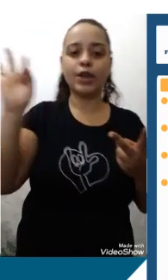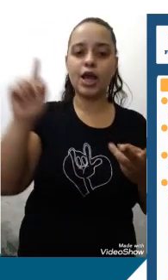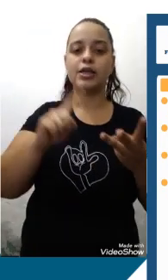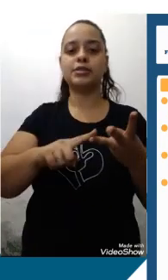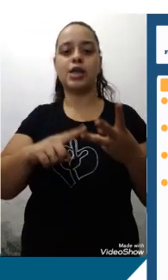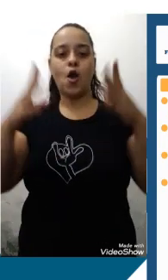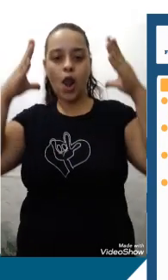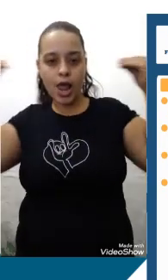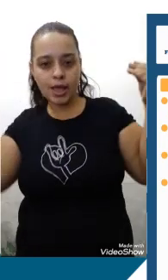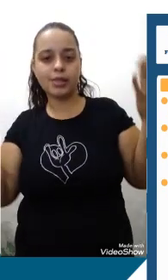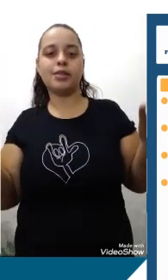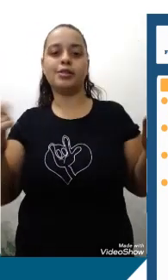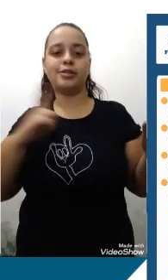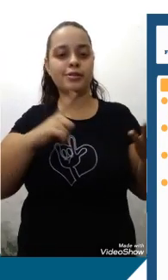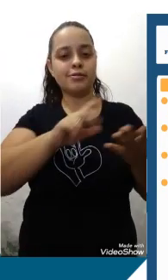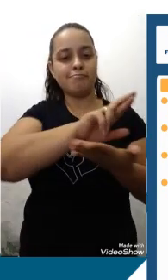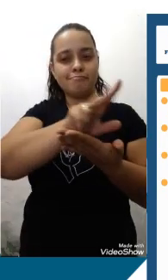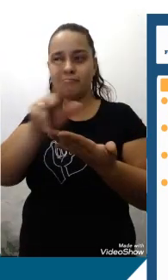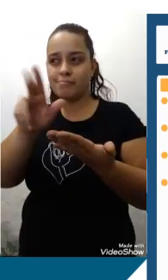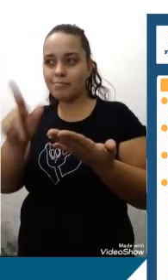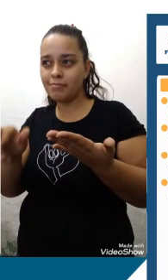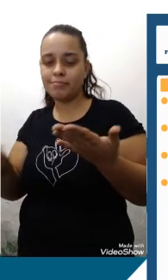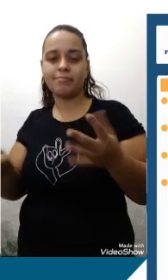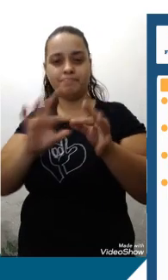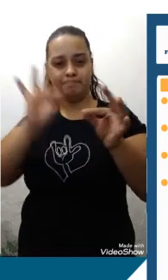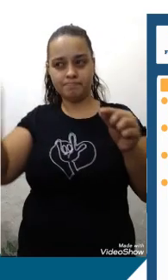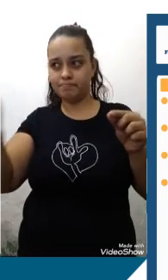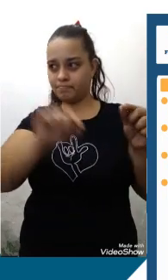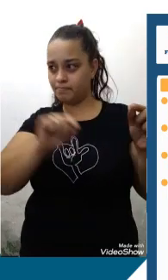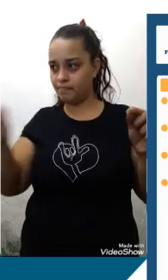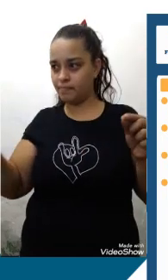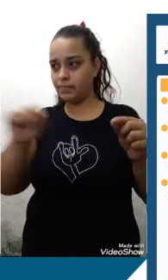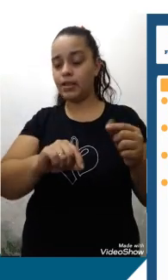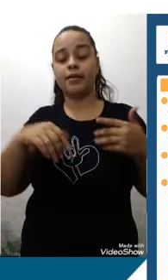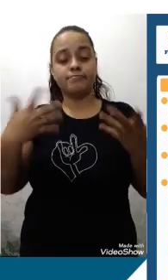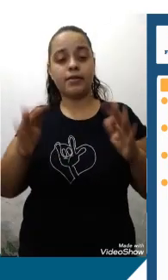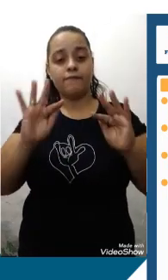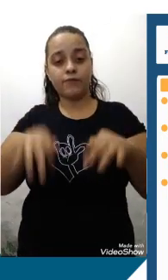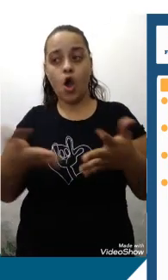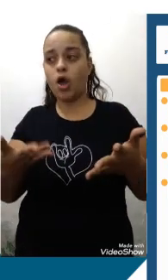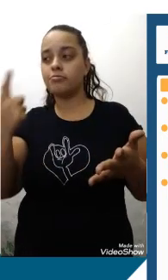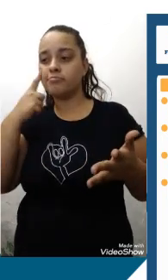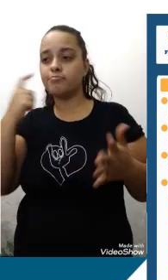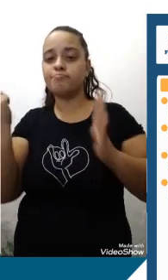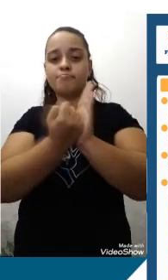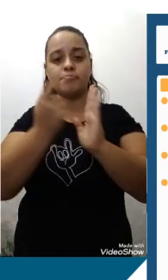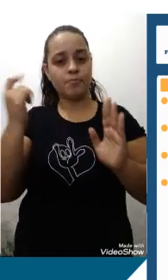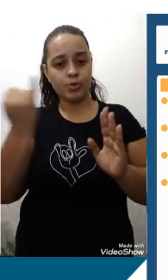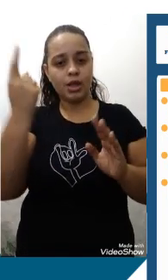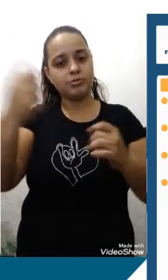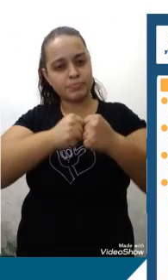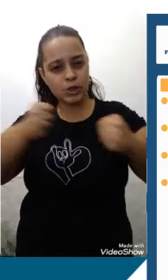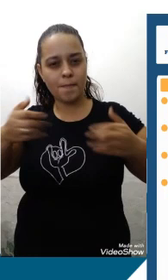outros vão desafiar as possessões ibéricas tanto no Oriente quanto no Ocidente. Enfim, a gente deve apontar também que a